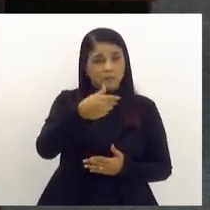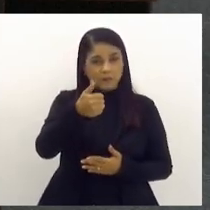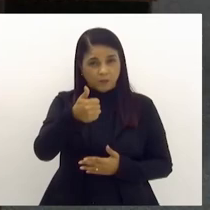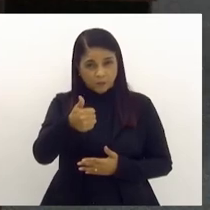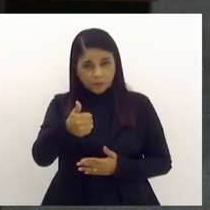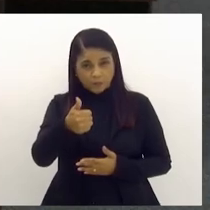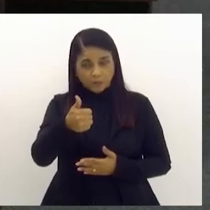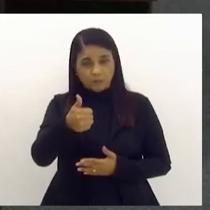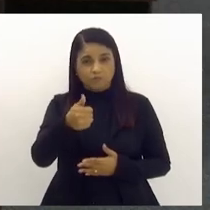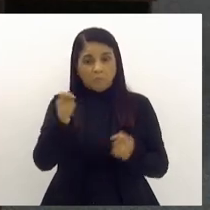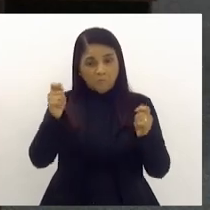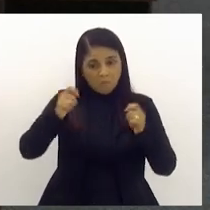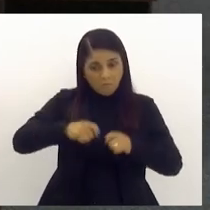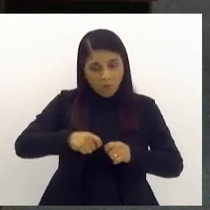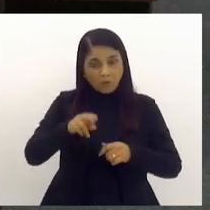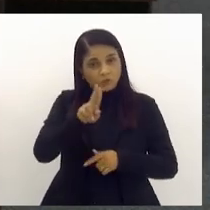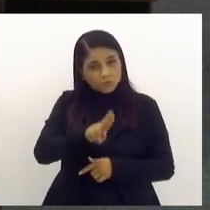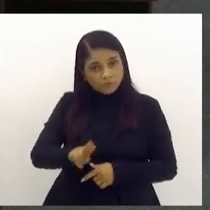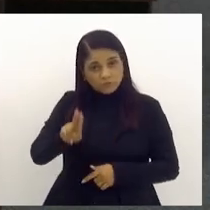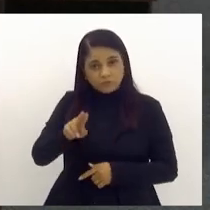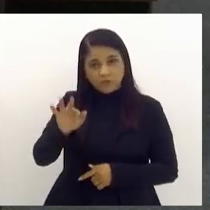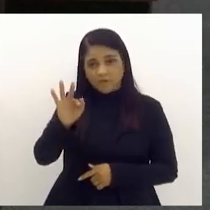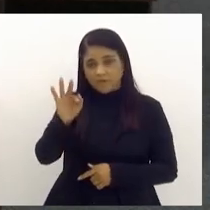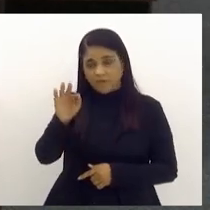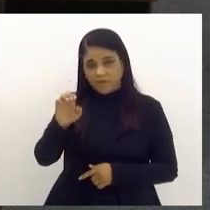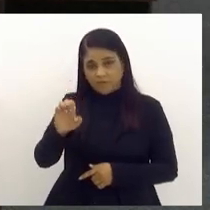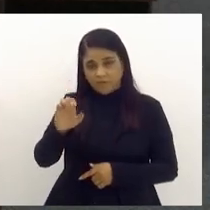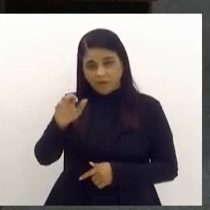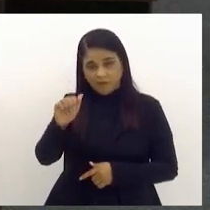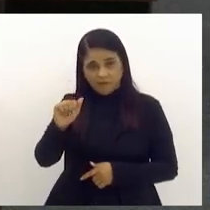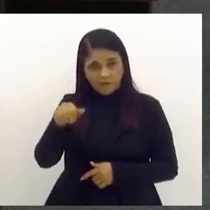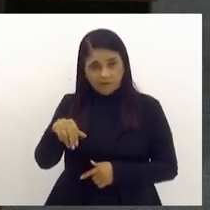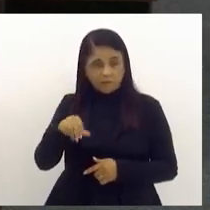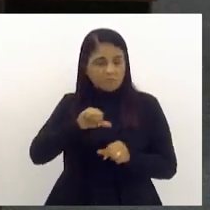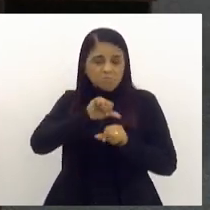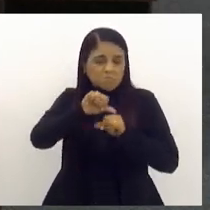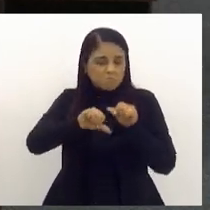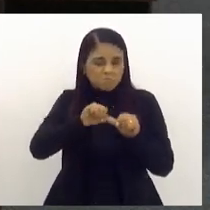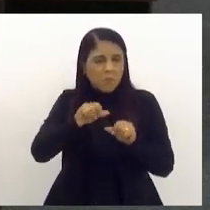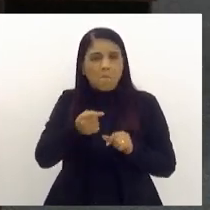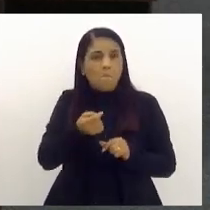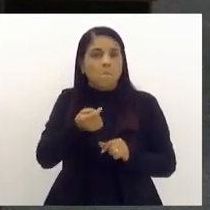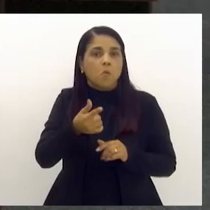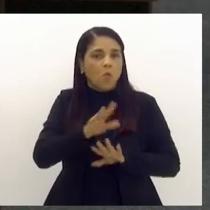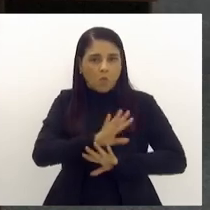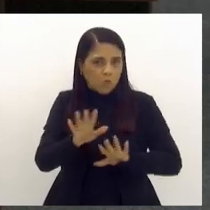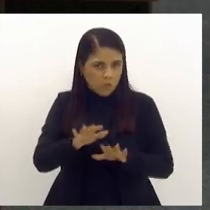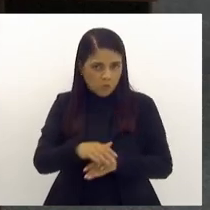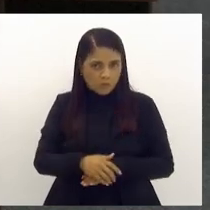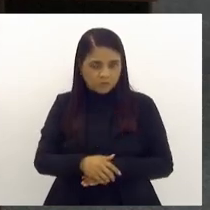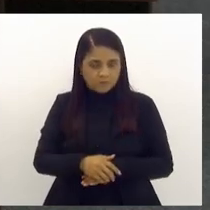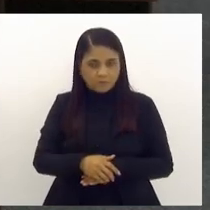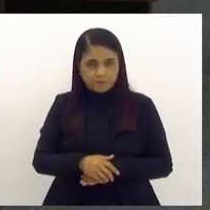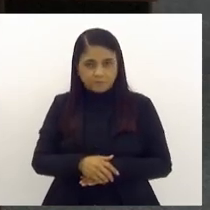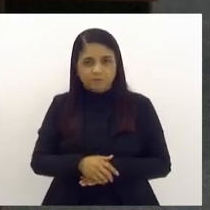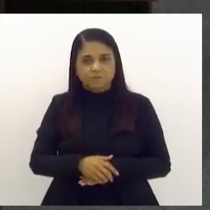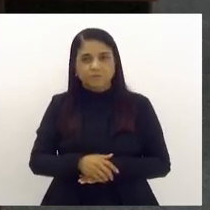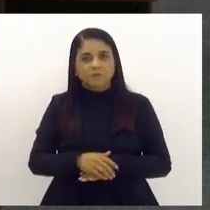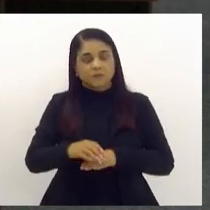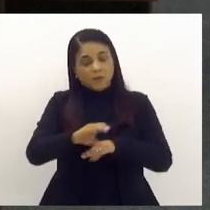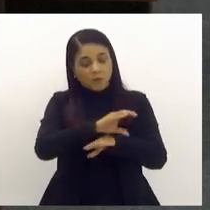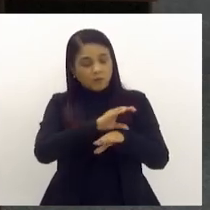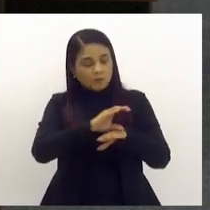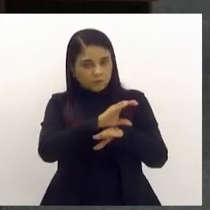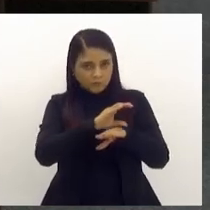casos que pode usar o FECAM, já tinha posto na Constituição. Então, não houve grande alteração em relação ao que já está na